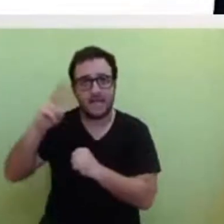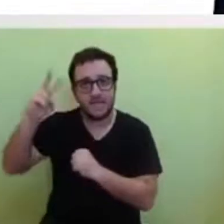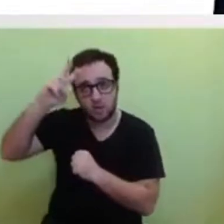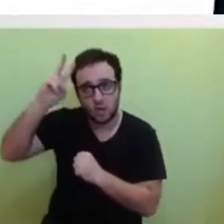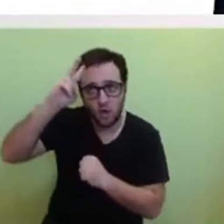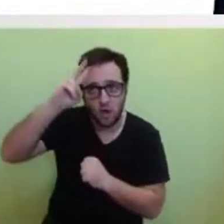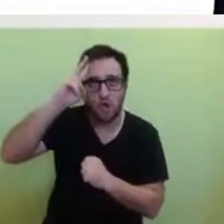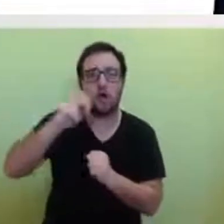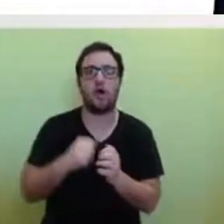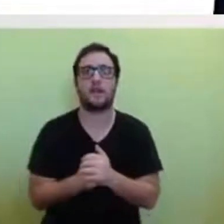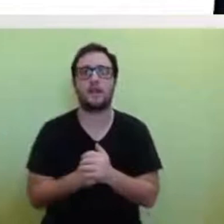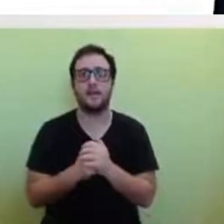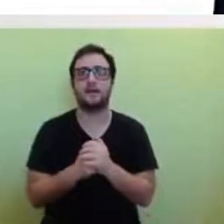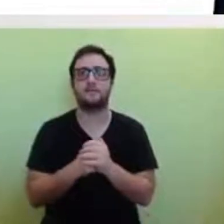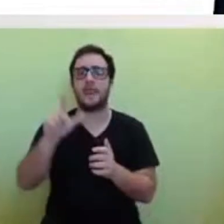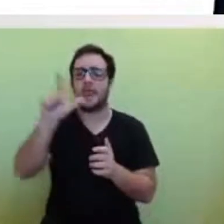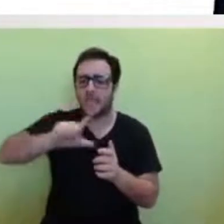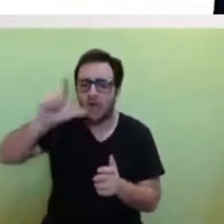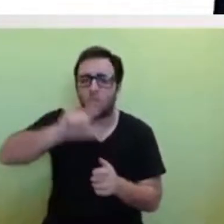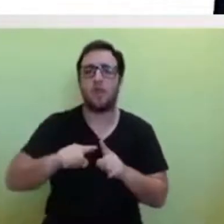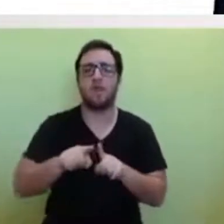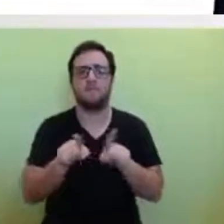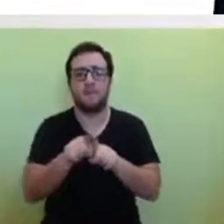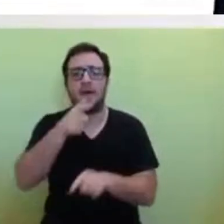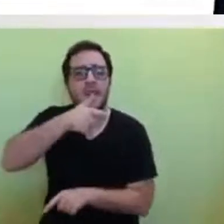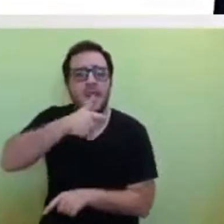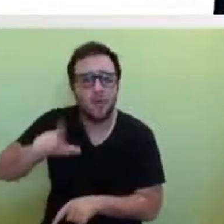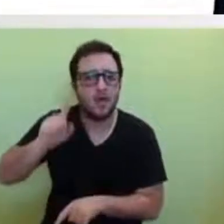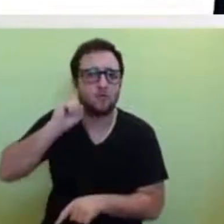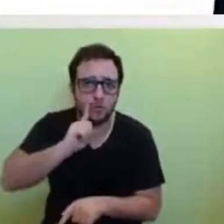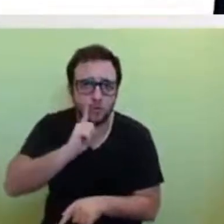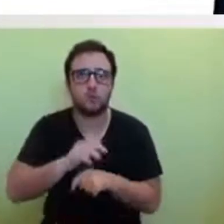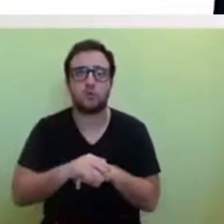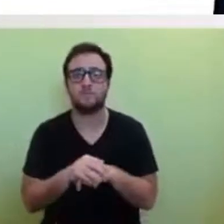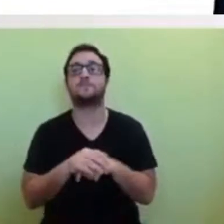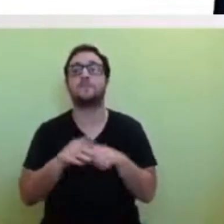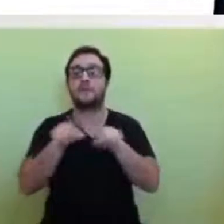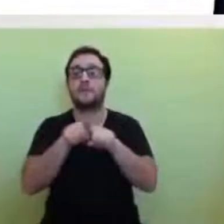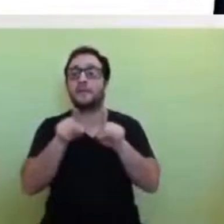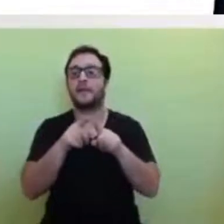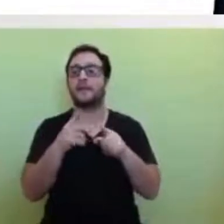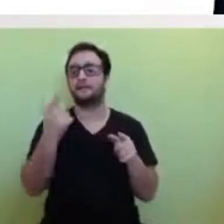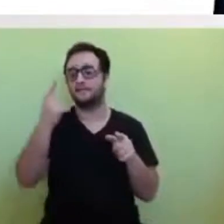ainda há quem refute essa ideia, que acha que a língua de sinais não é língua. E